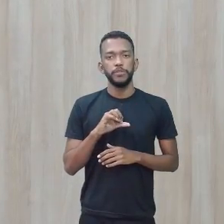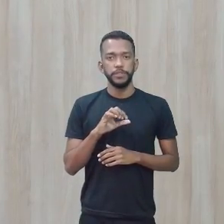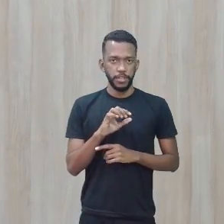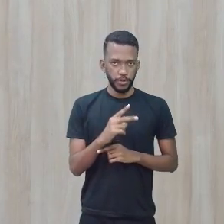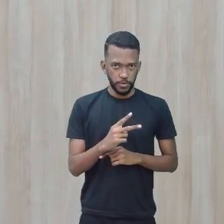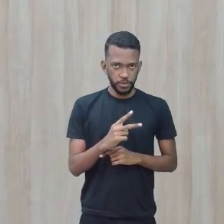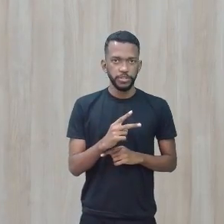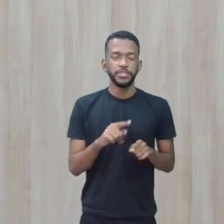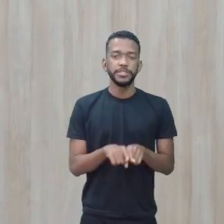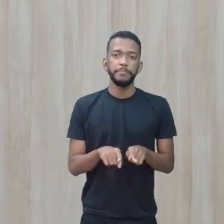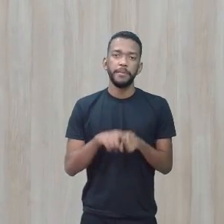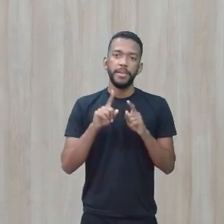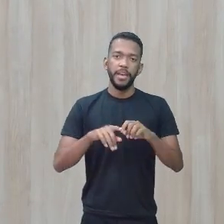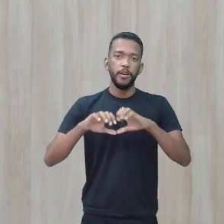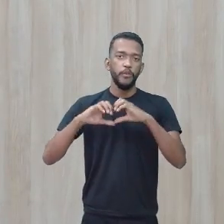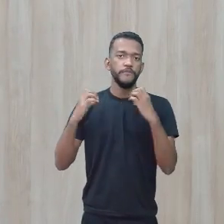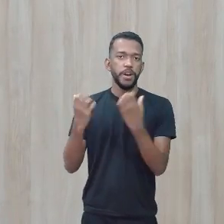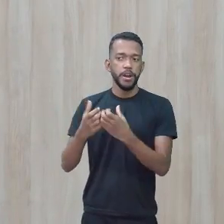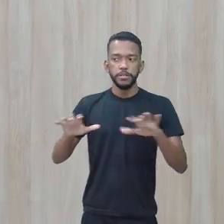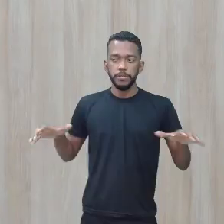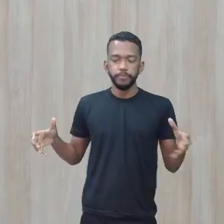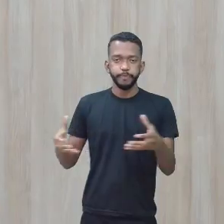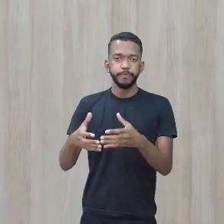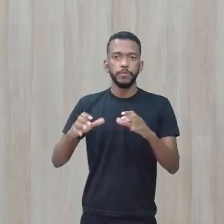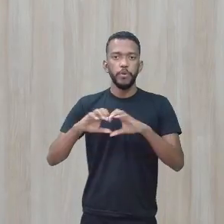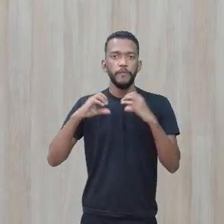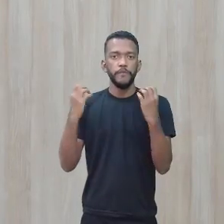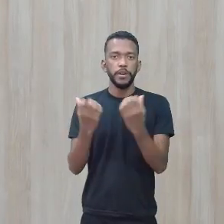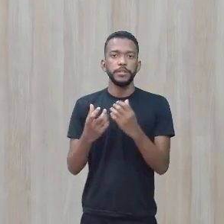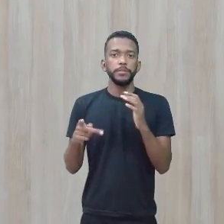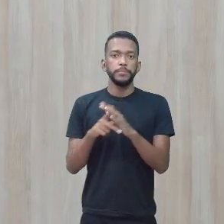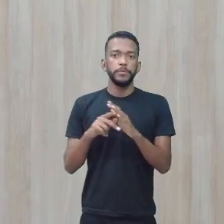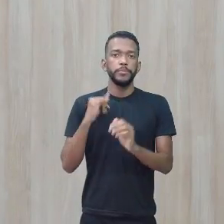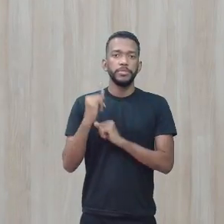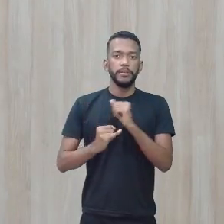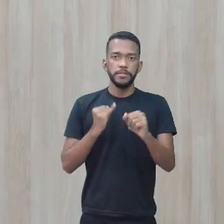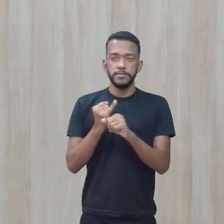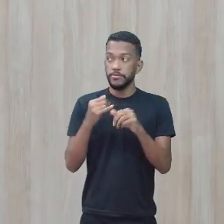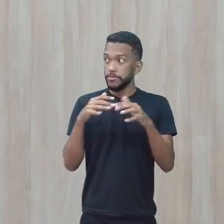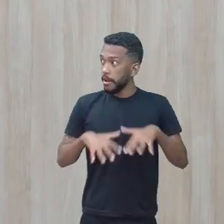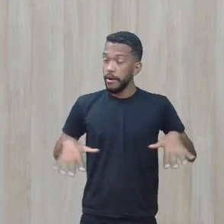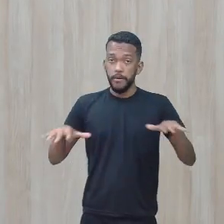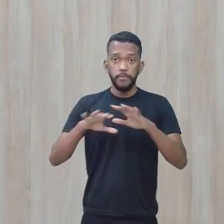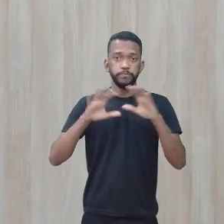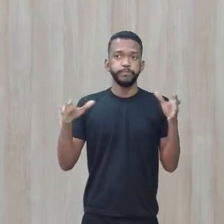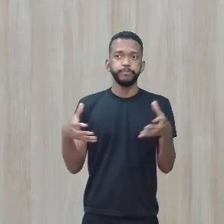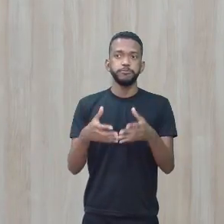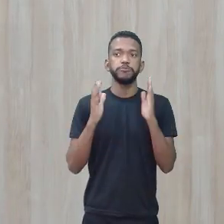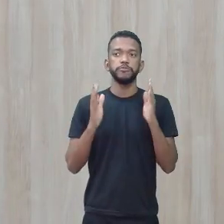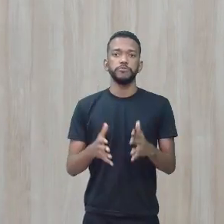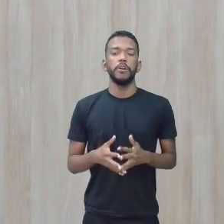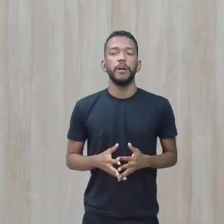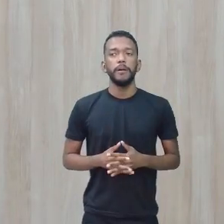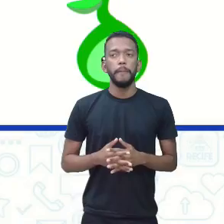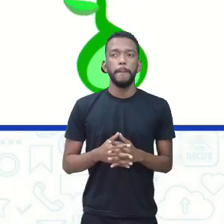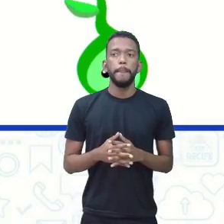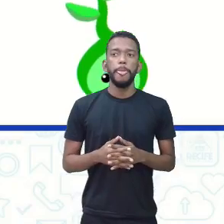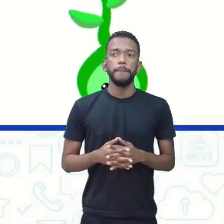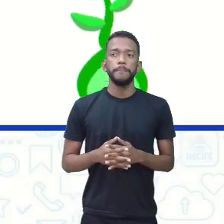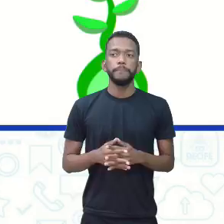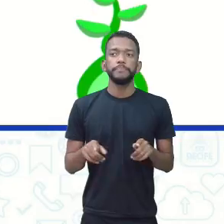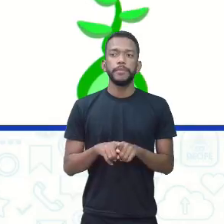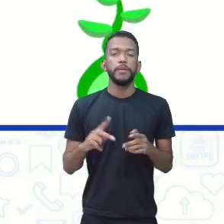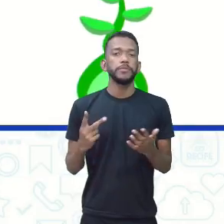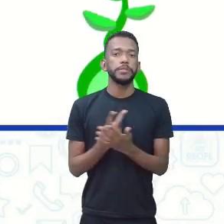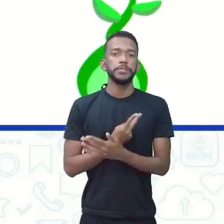certo? Que também foi uma conferência, né, uma conferência de âmbito internacional, que aconteceu no